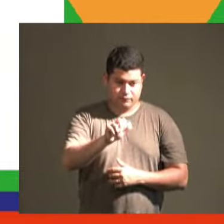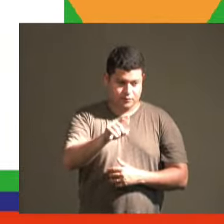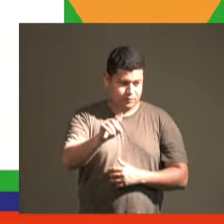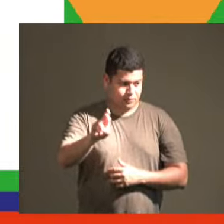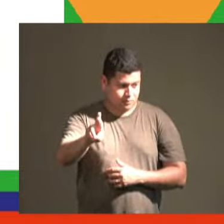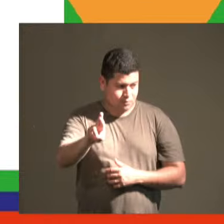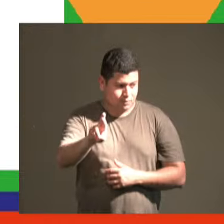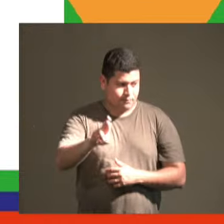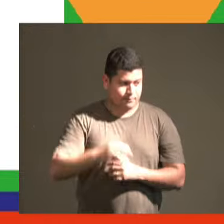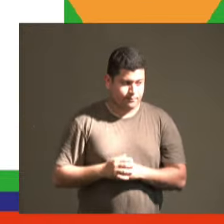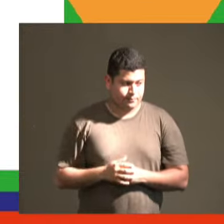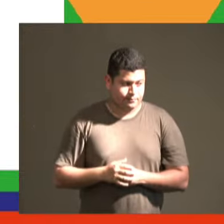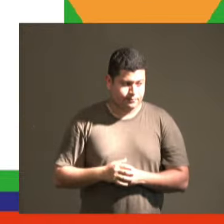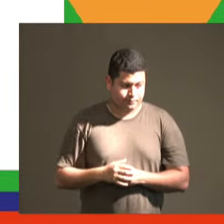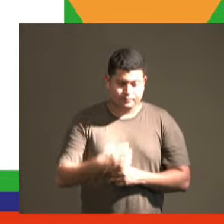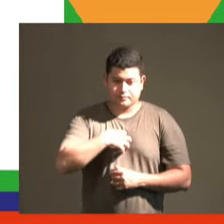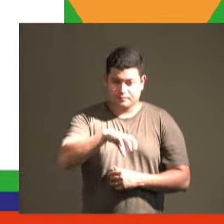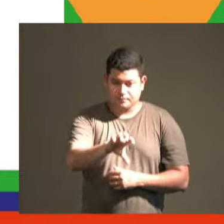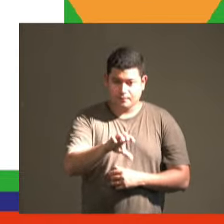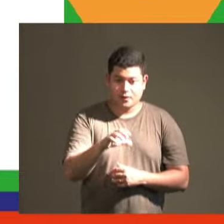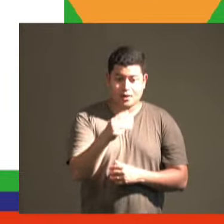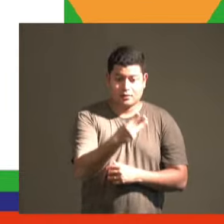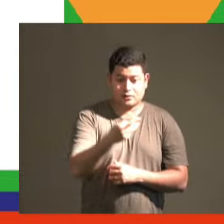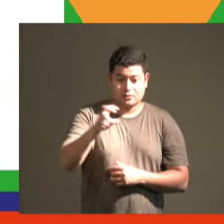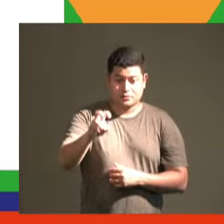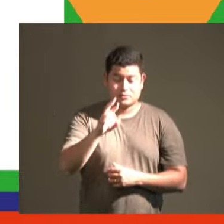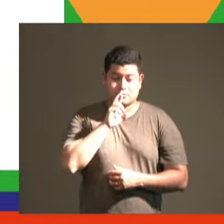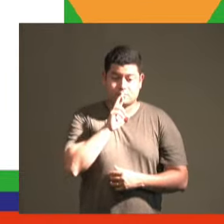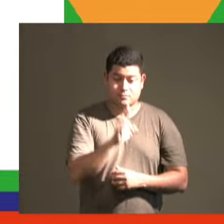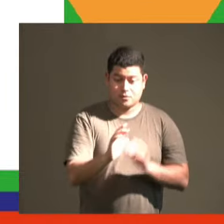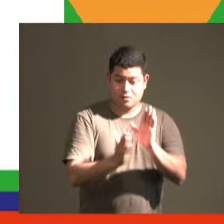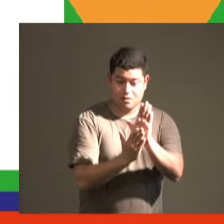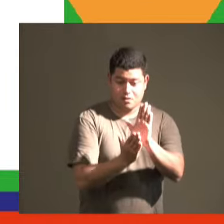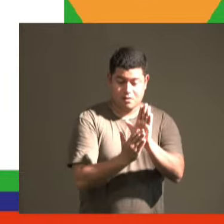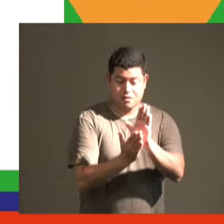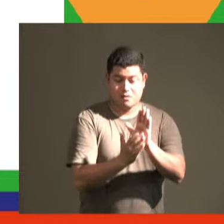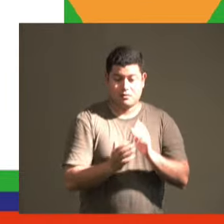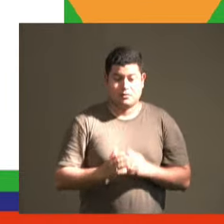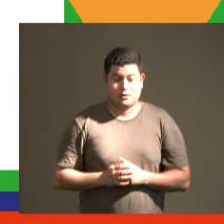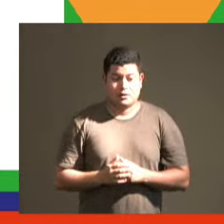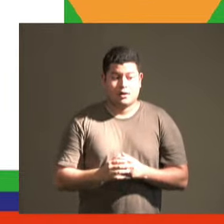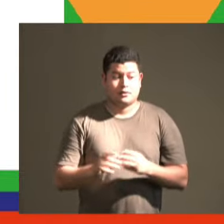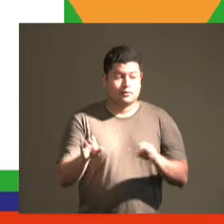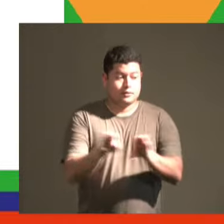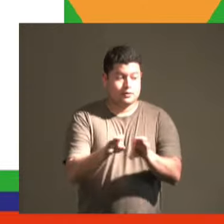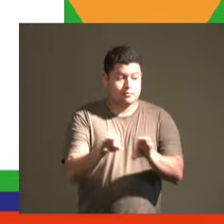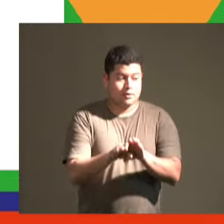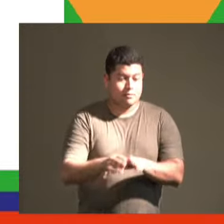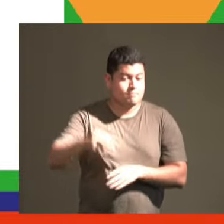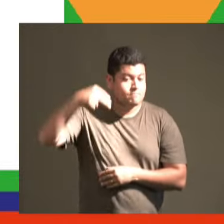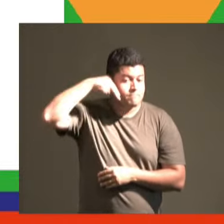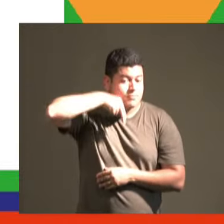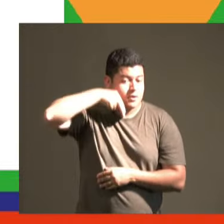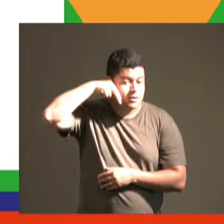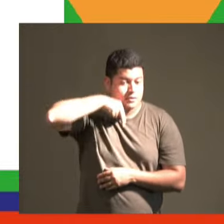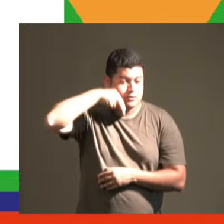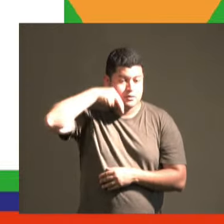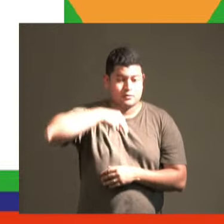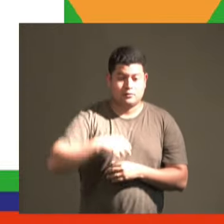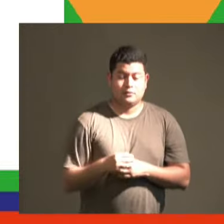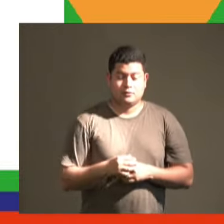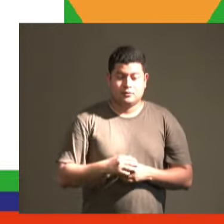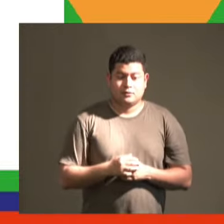de 14 de julho de 2023, já foi em Natal, no Rio Grande do Norte, resultando em 64 propostas.